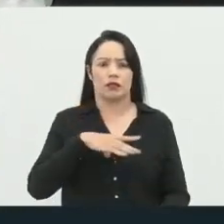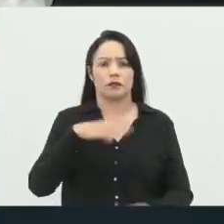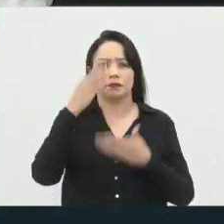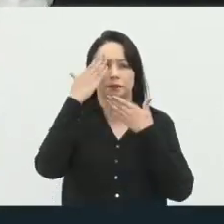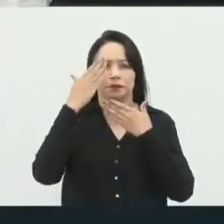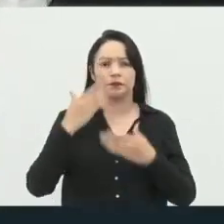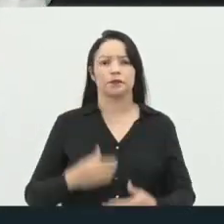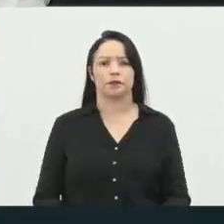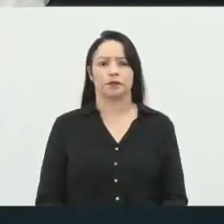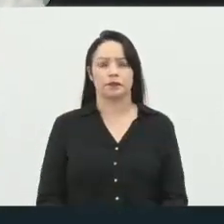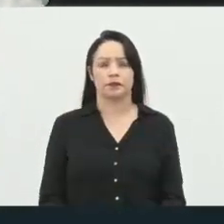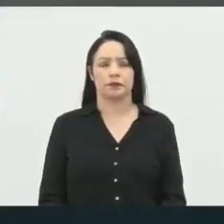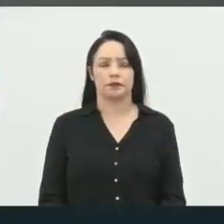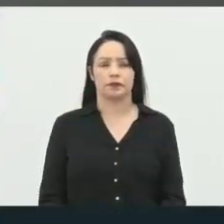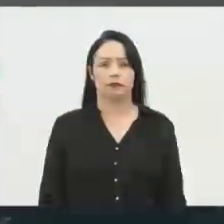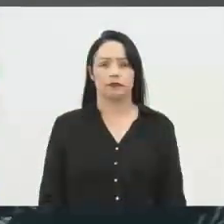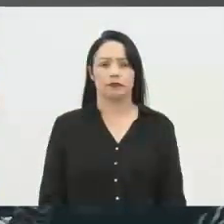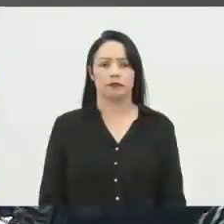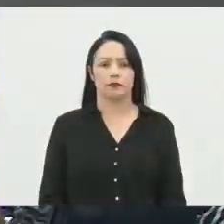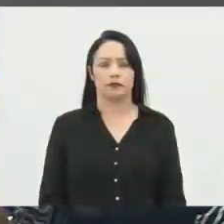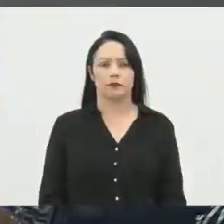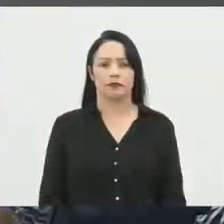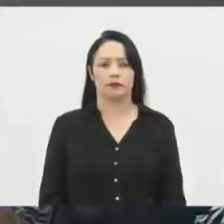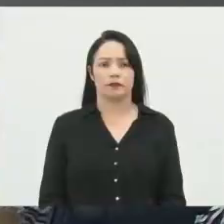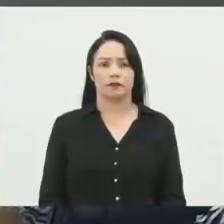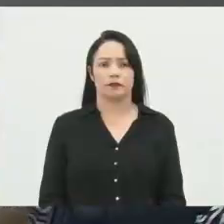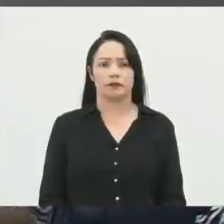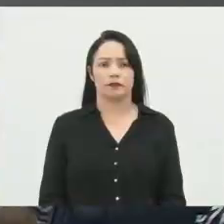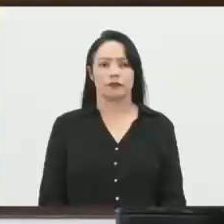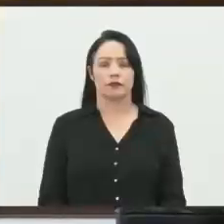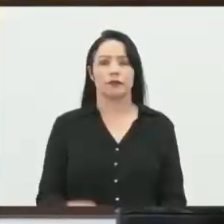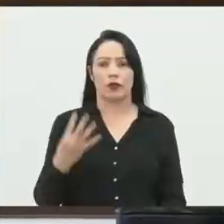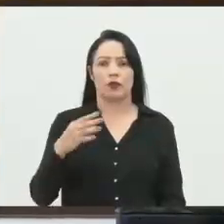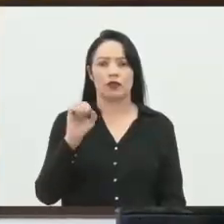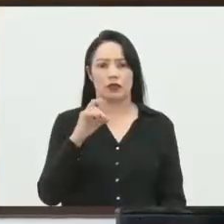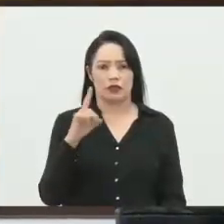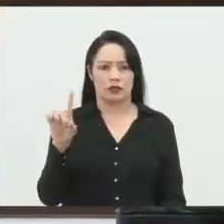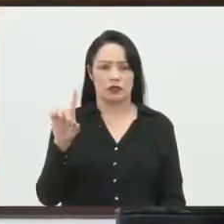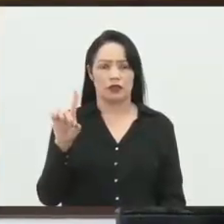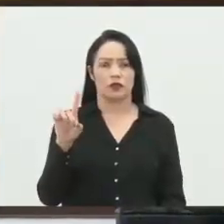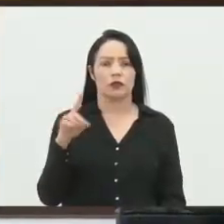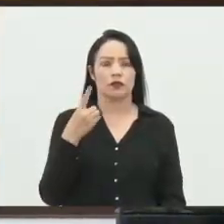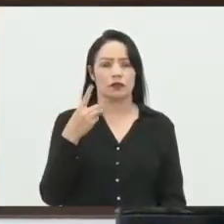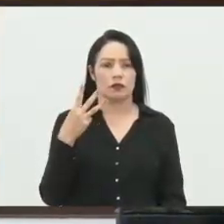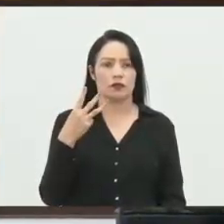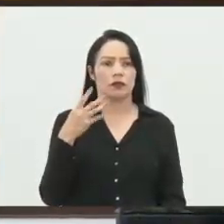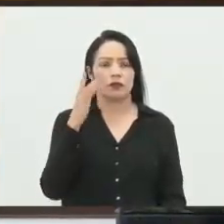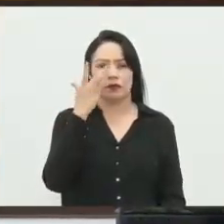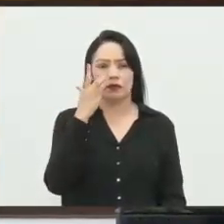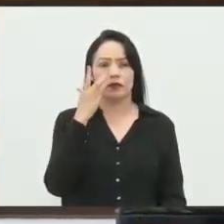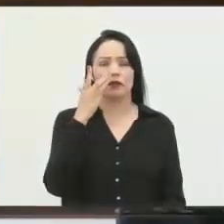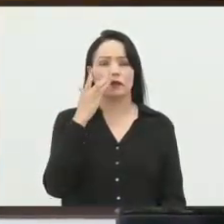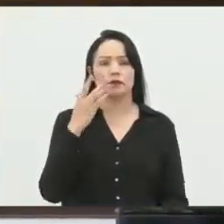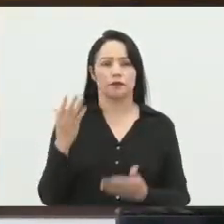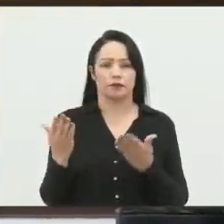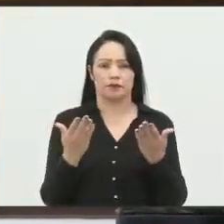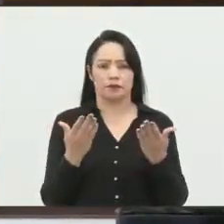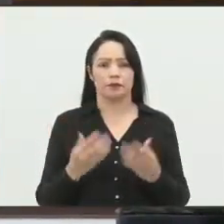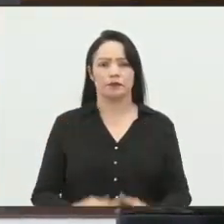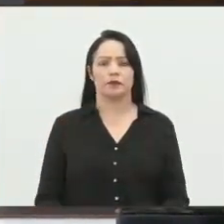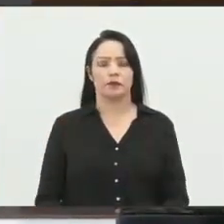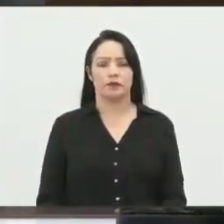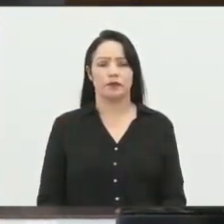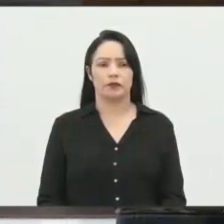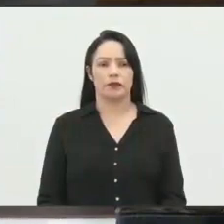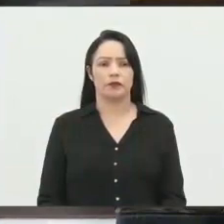presidente quarta sessão ordinária de 13 de Fevereiro de 2023 tá aberta a palavra os